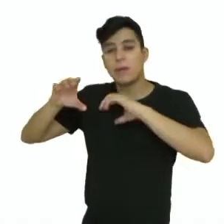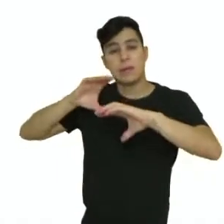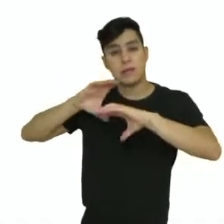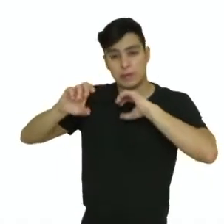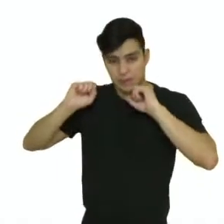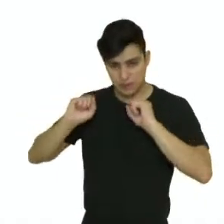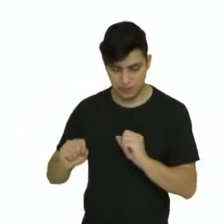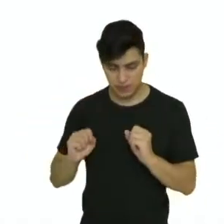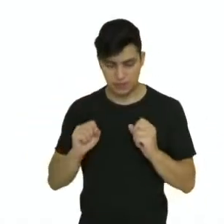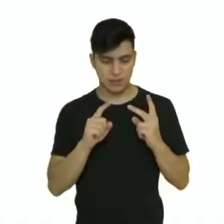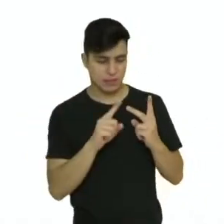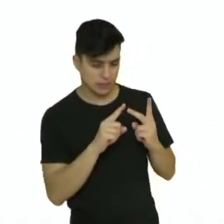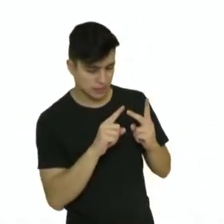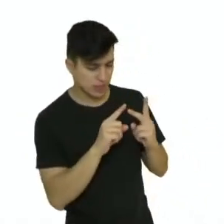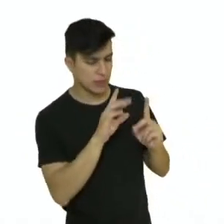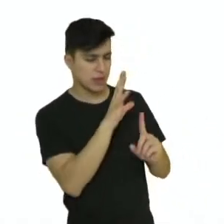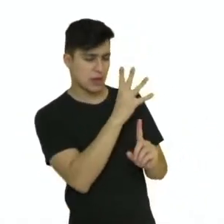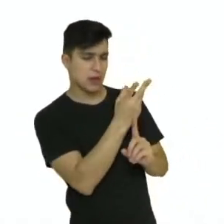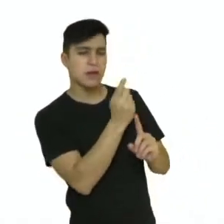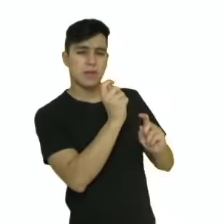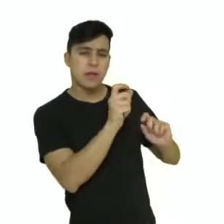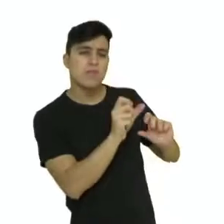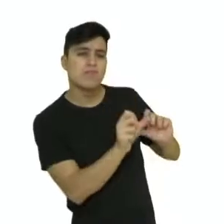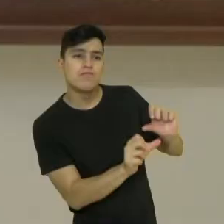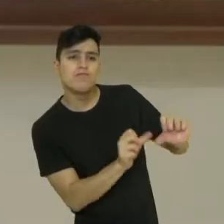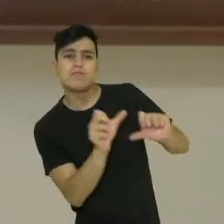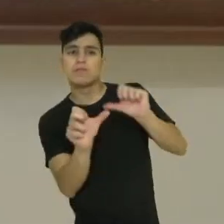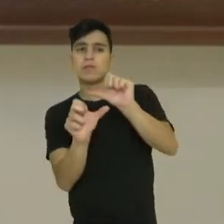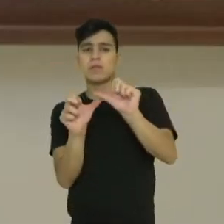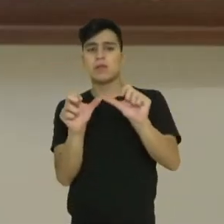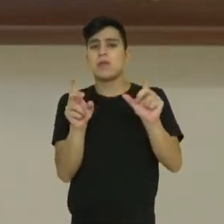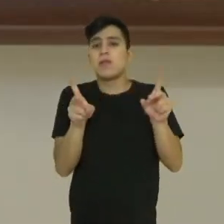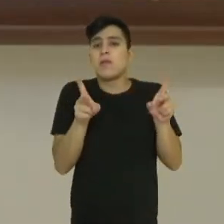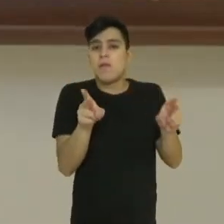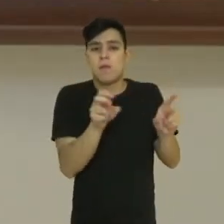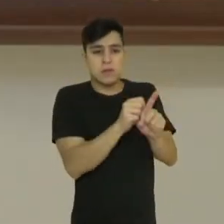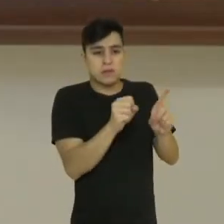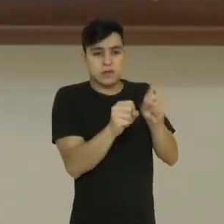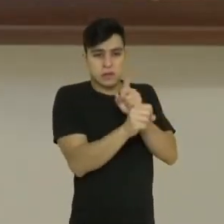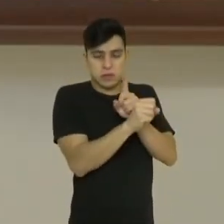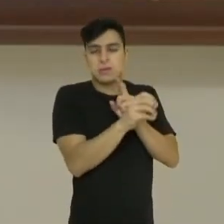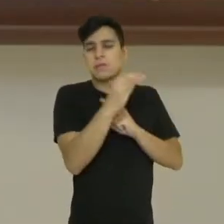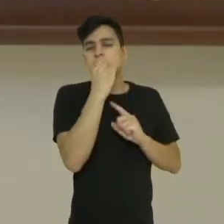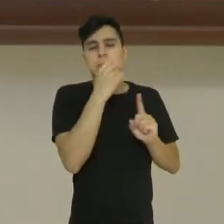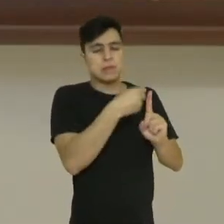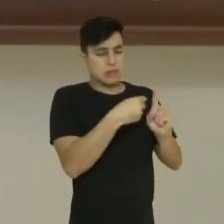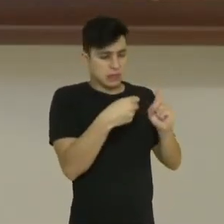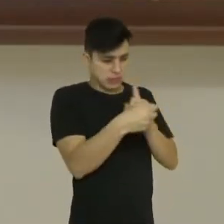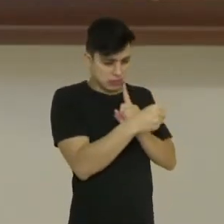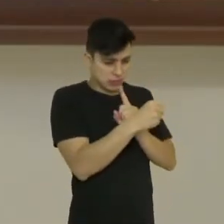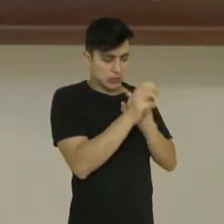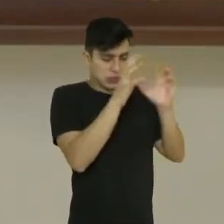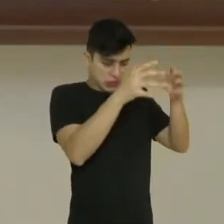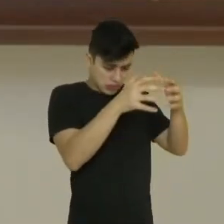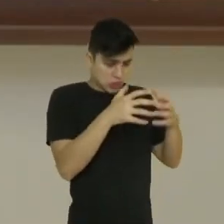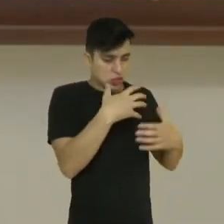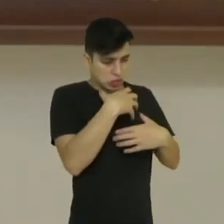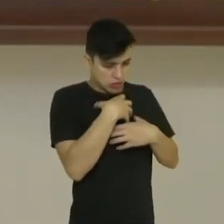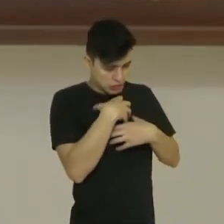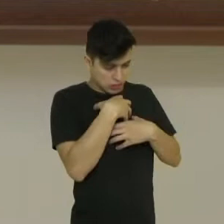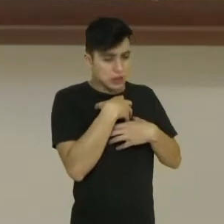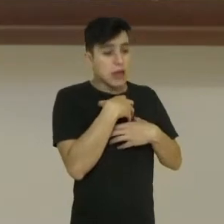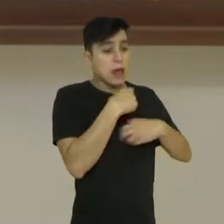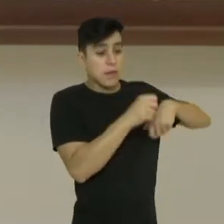evoluir conforme a evolução da sociedade que ela está inserida? Vocês acham que, de repente, a arte ela vai começar a evoluir conforme a sociedade muda